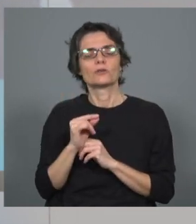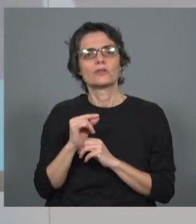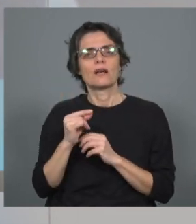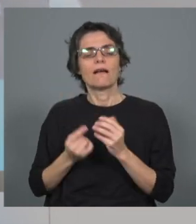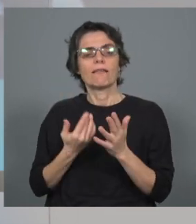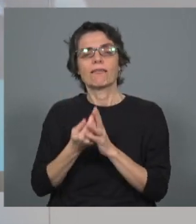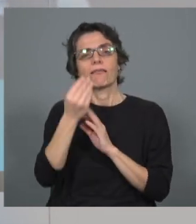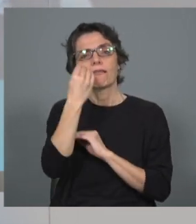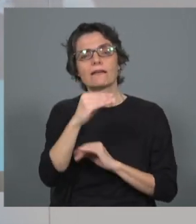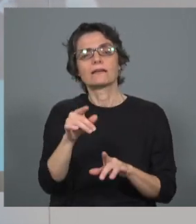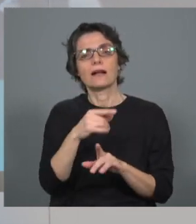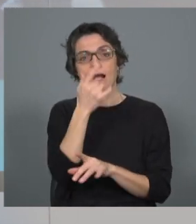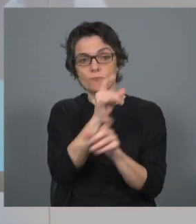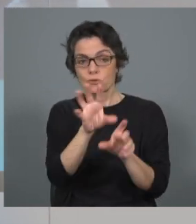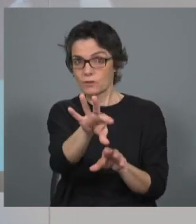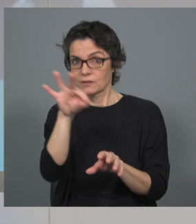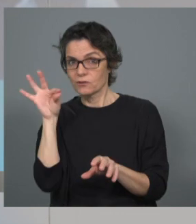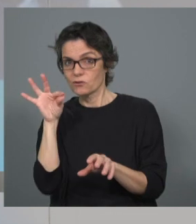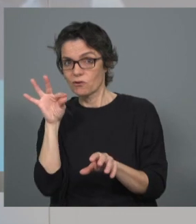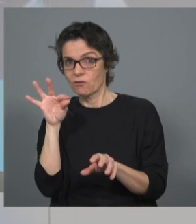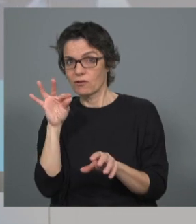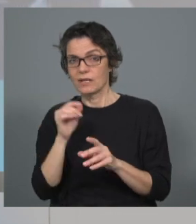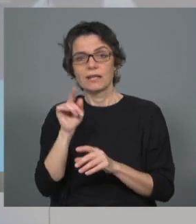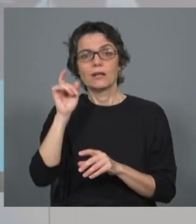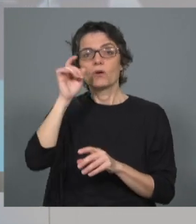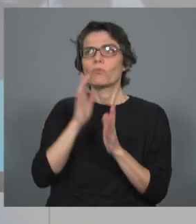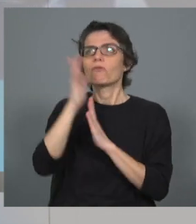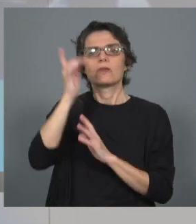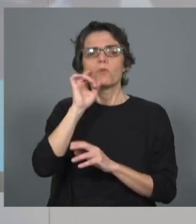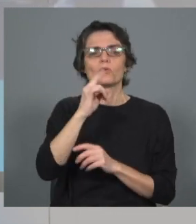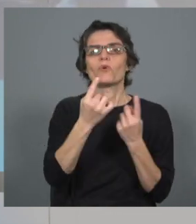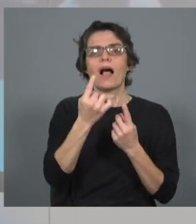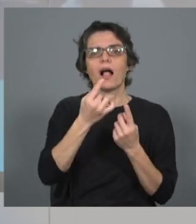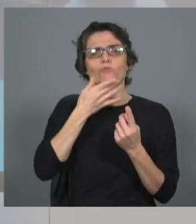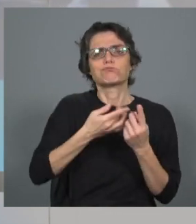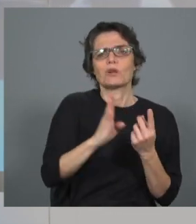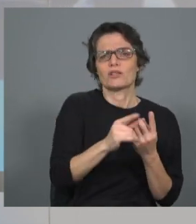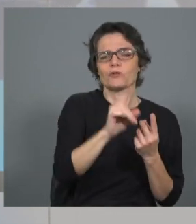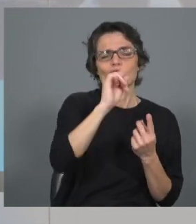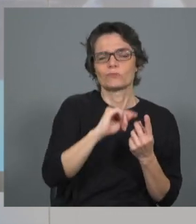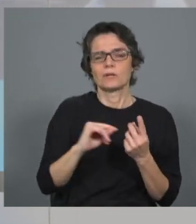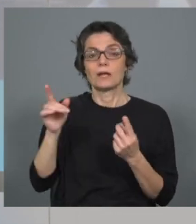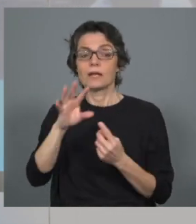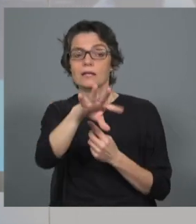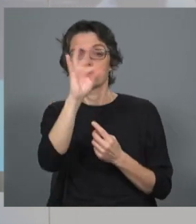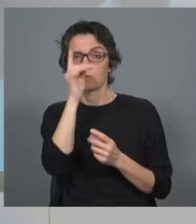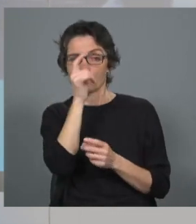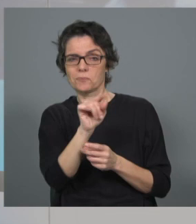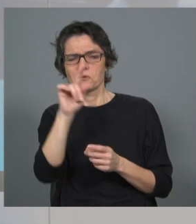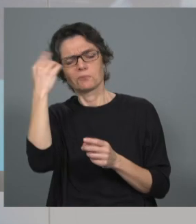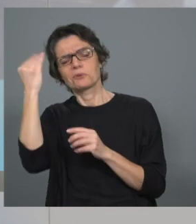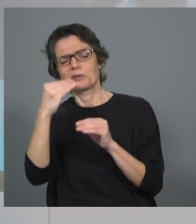escolhe. E isso no meu percurso vocacional motivou-me sempre muito a andar para a frente, porque nas vezes em que me sentia